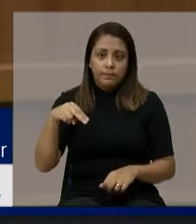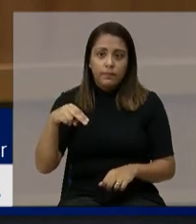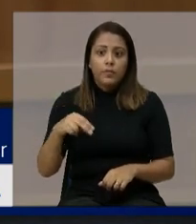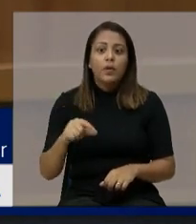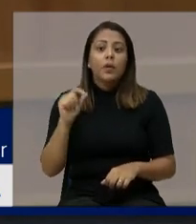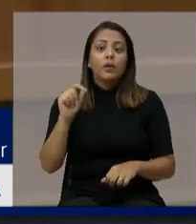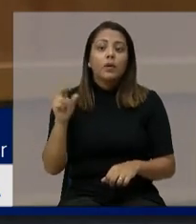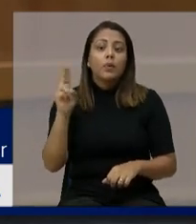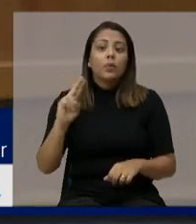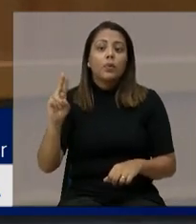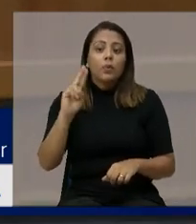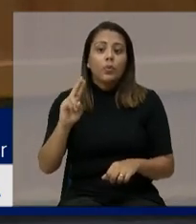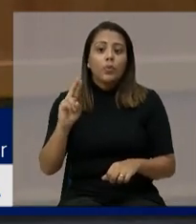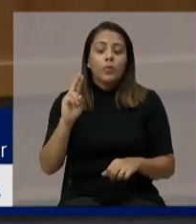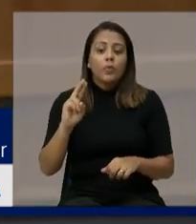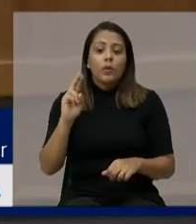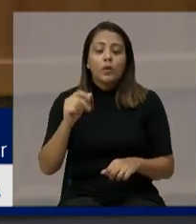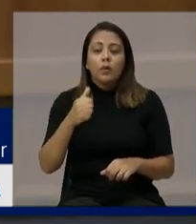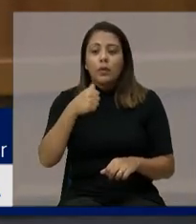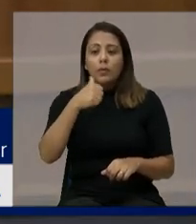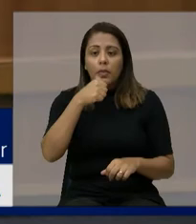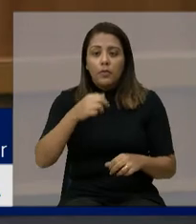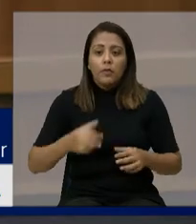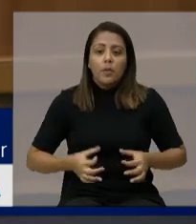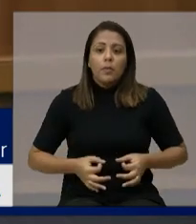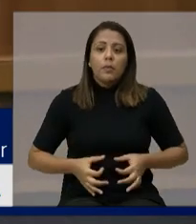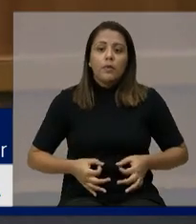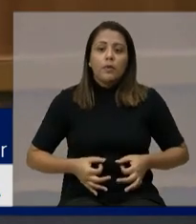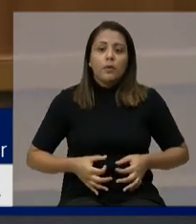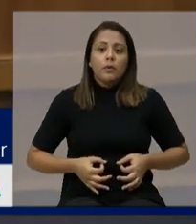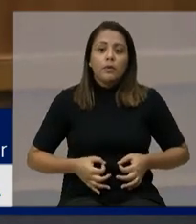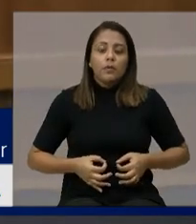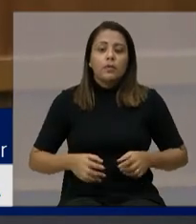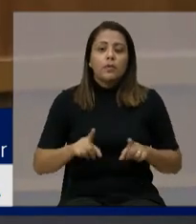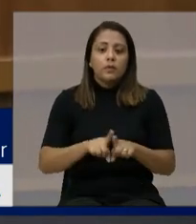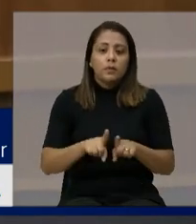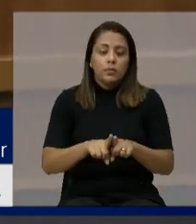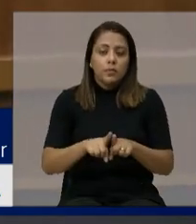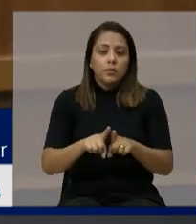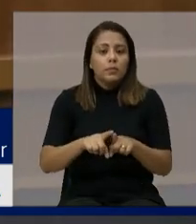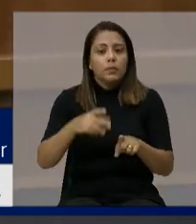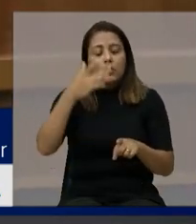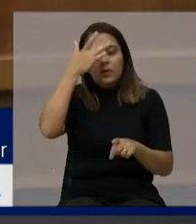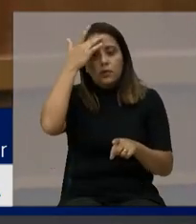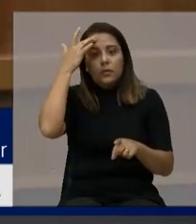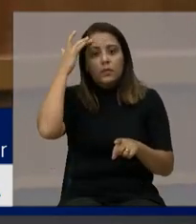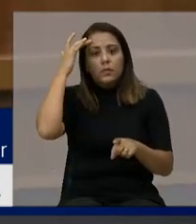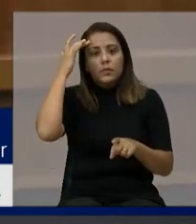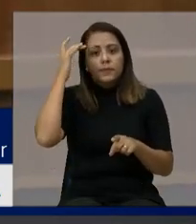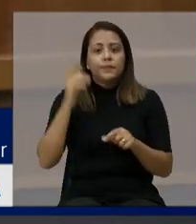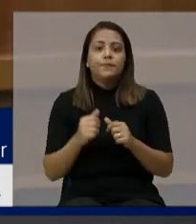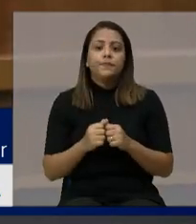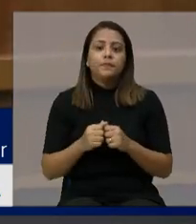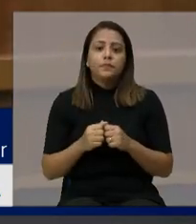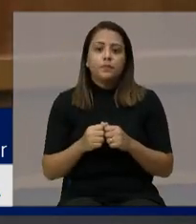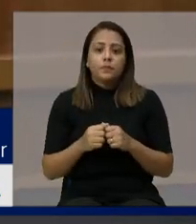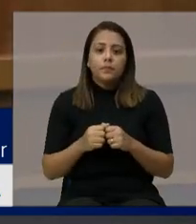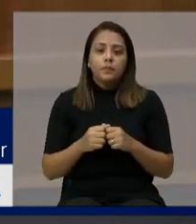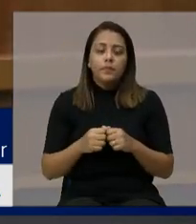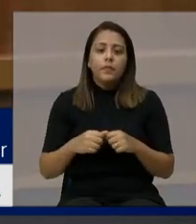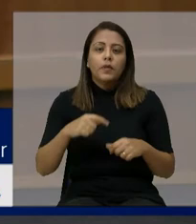usado para a doença do câncer, para as pessoas que estão fazendo